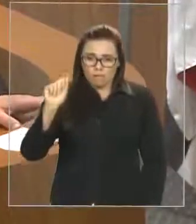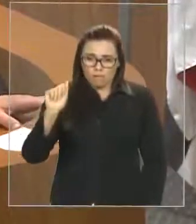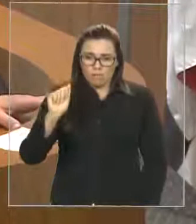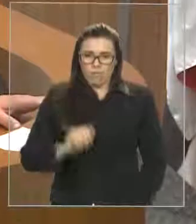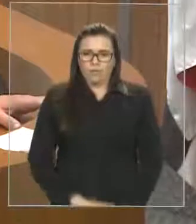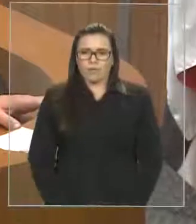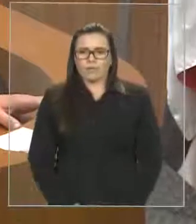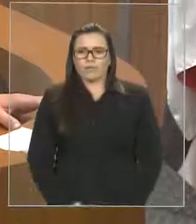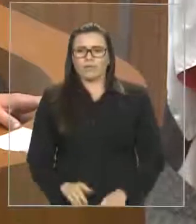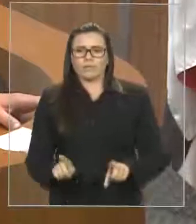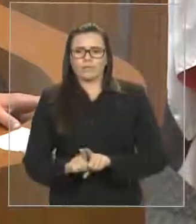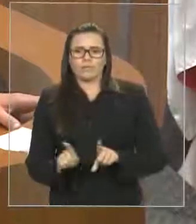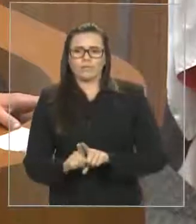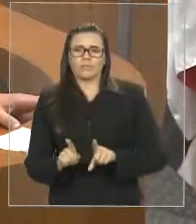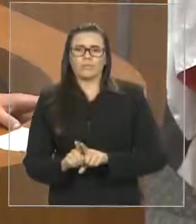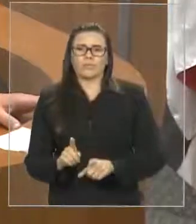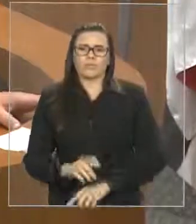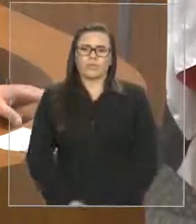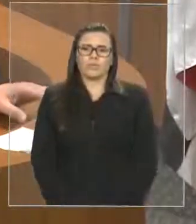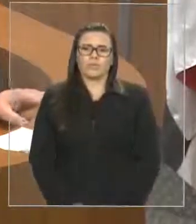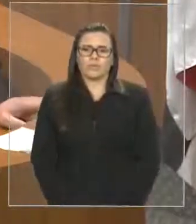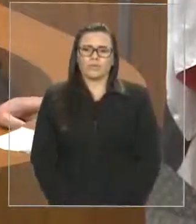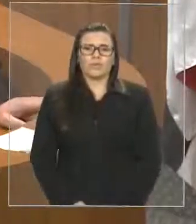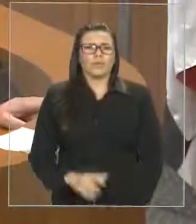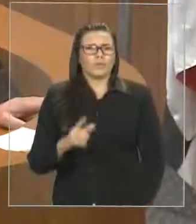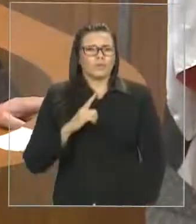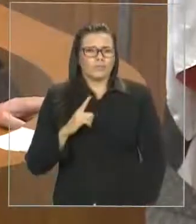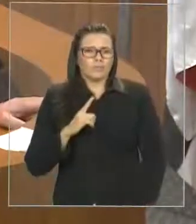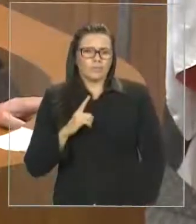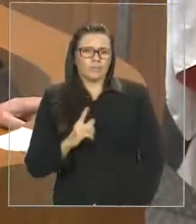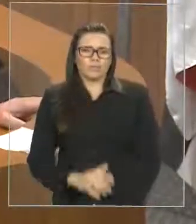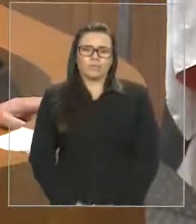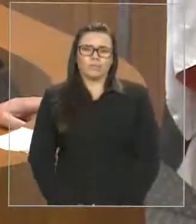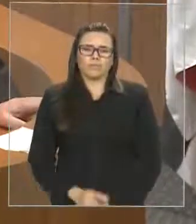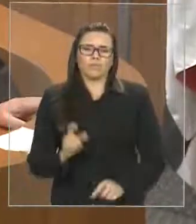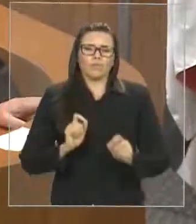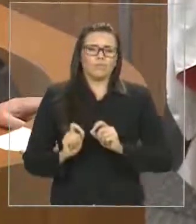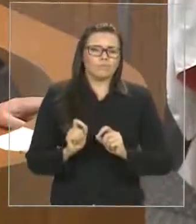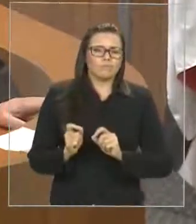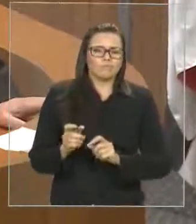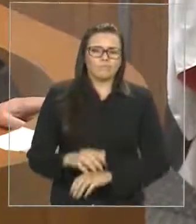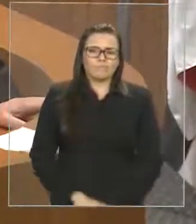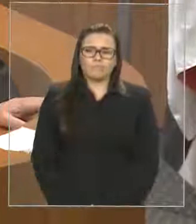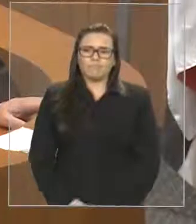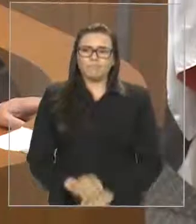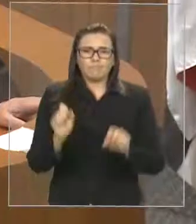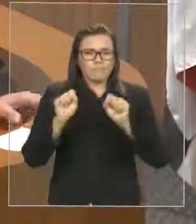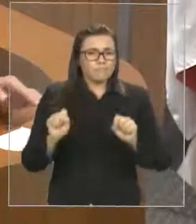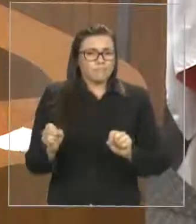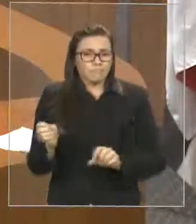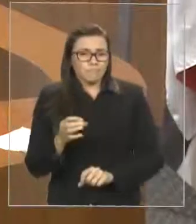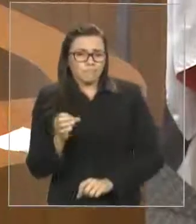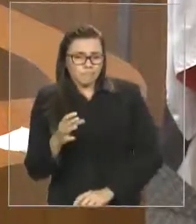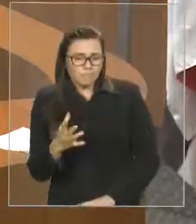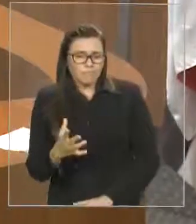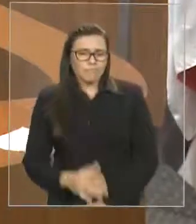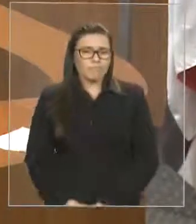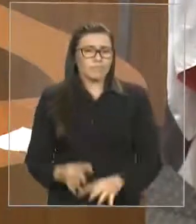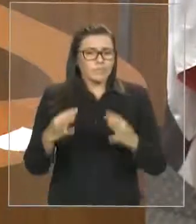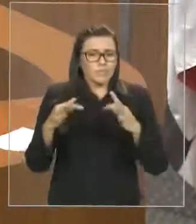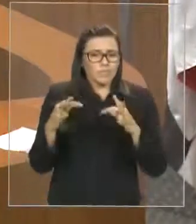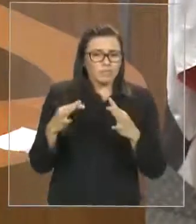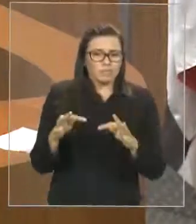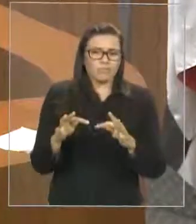coleta digital, e já existe inclusive um aplicativo de autoria do doutor Marlon Reis, que